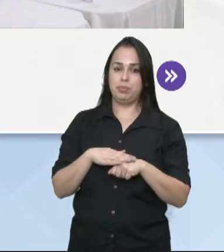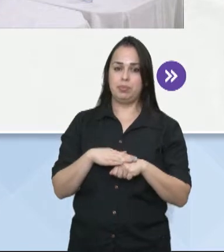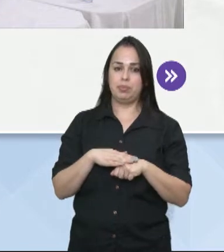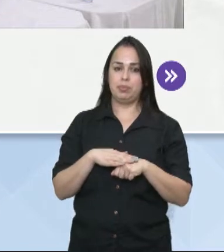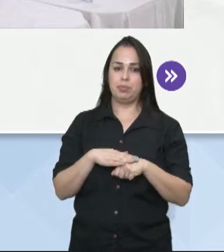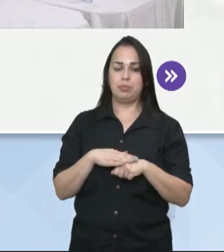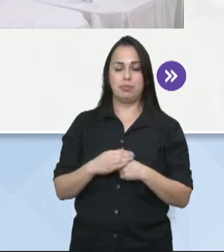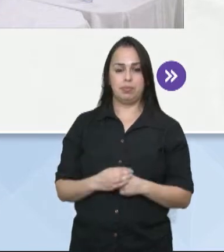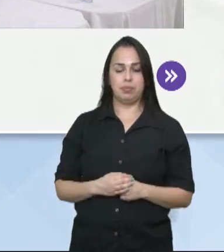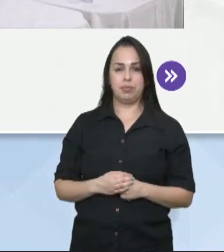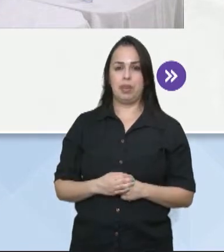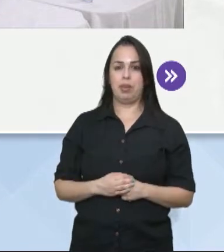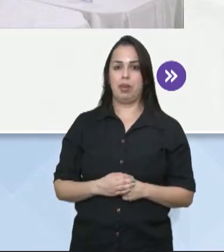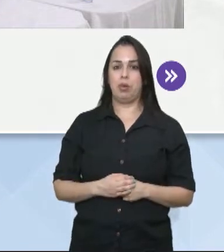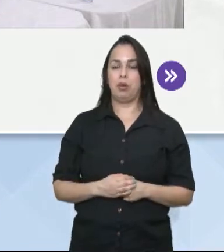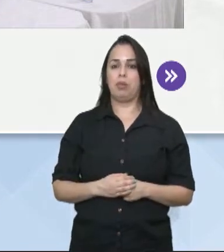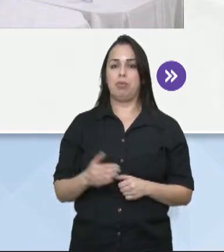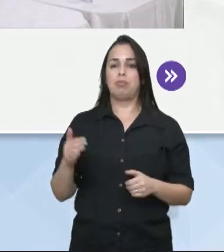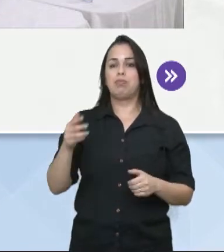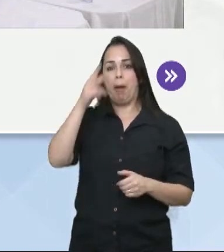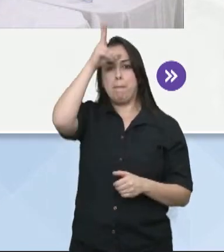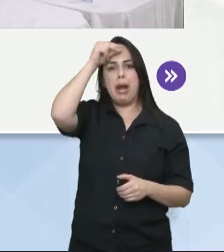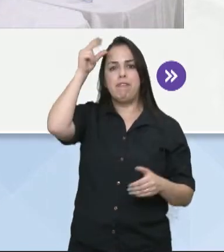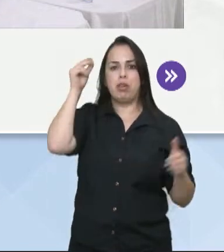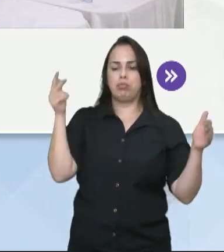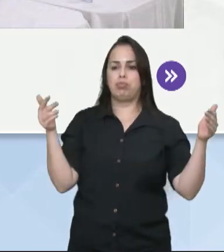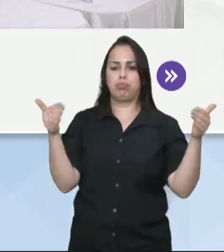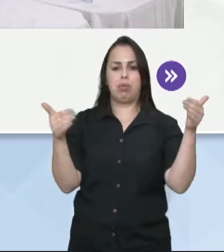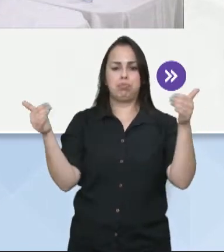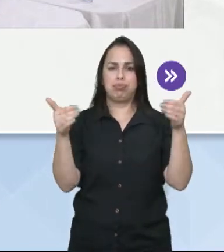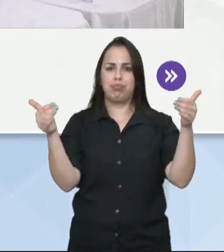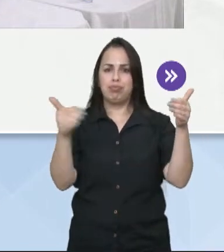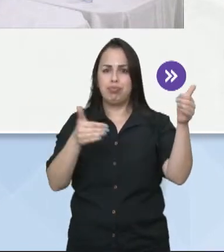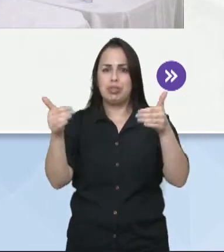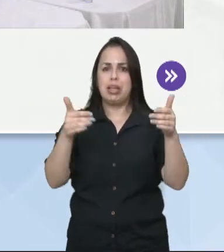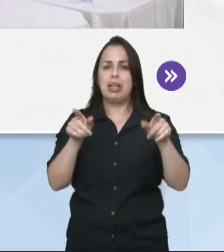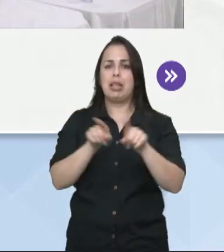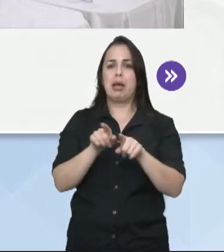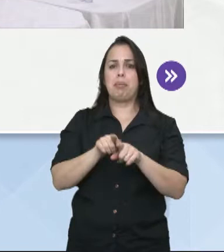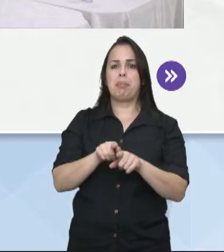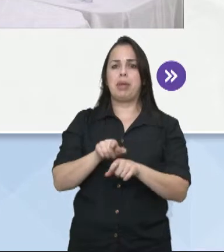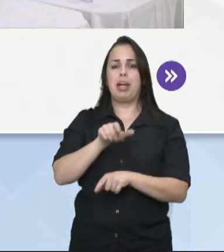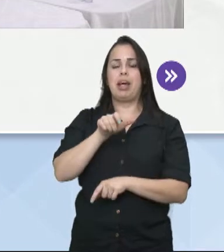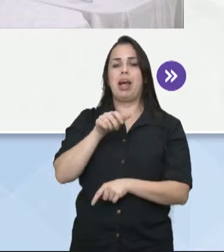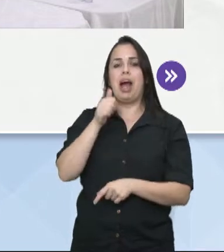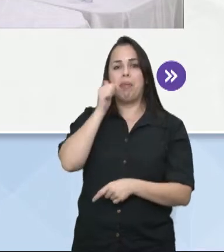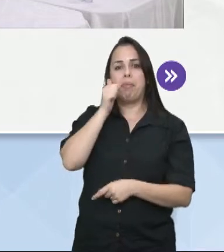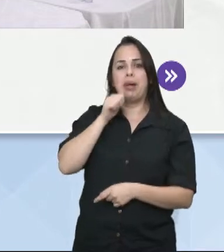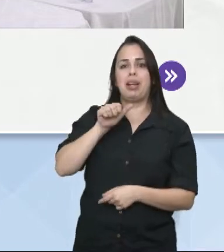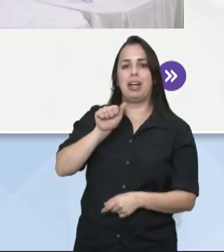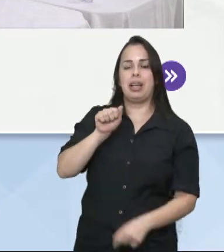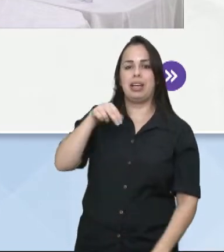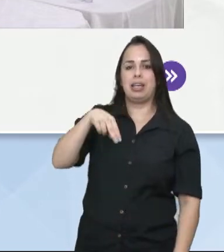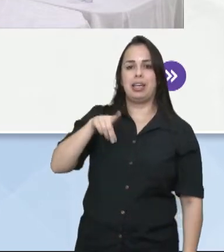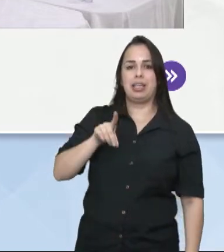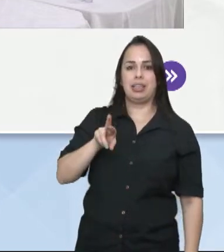vários prefeitos estiveram lá. A Andréia, que é do Fundo Social